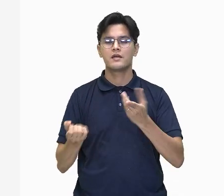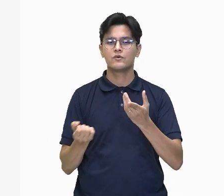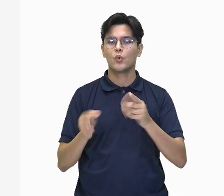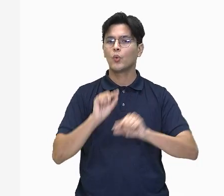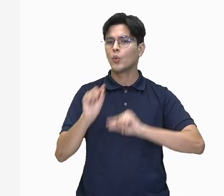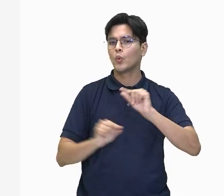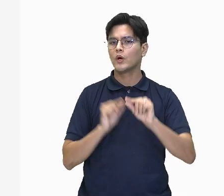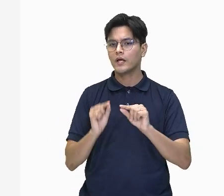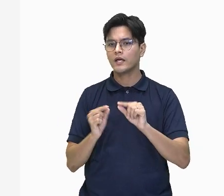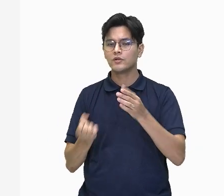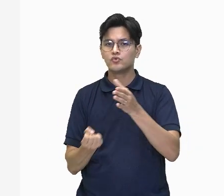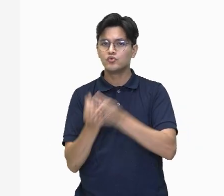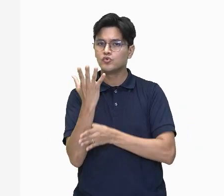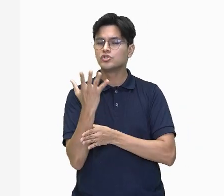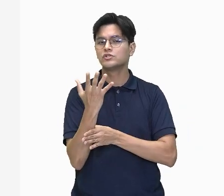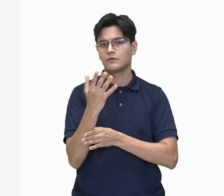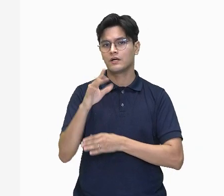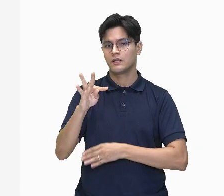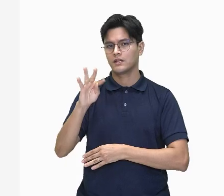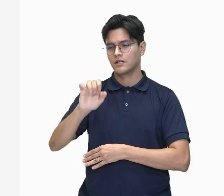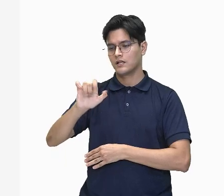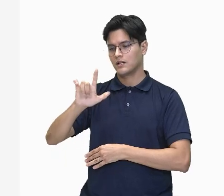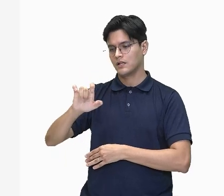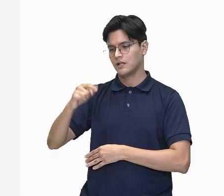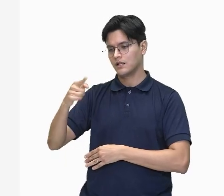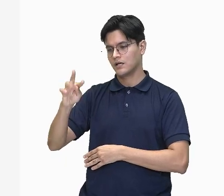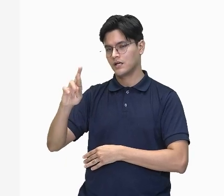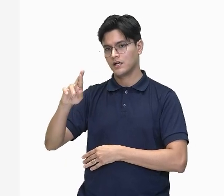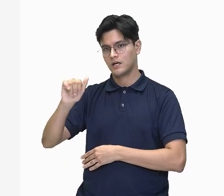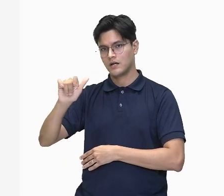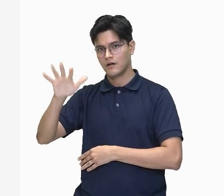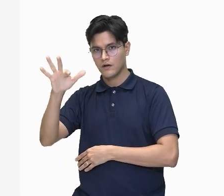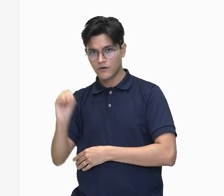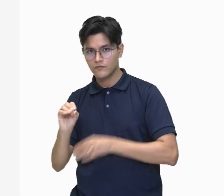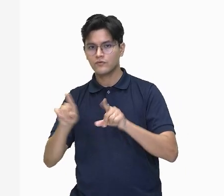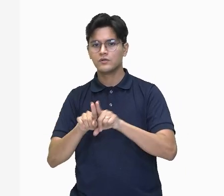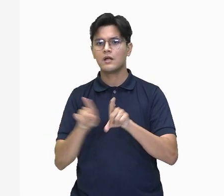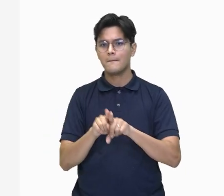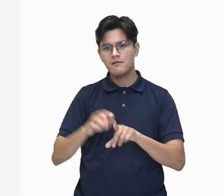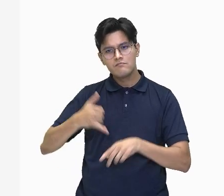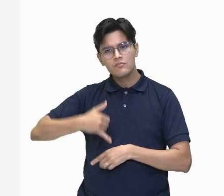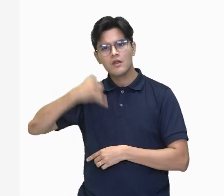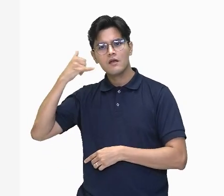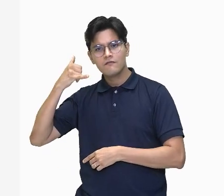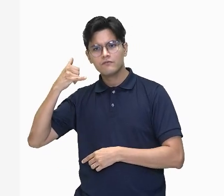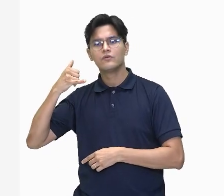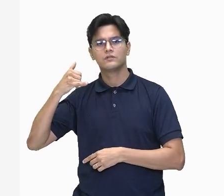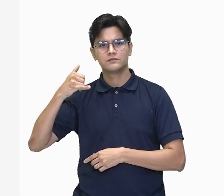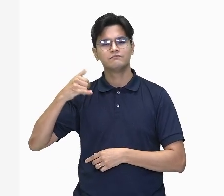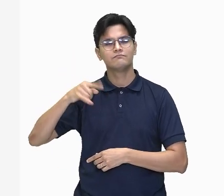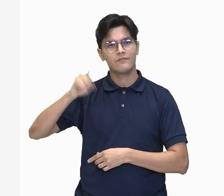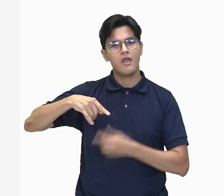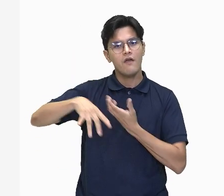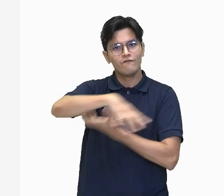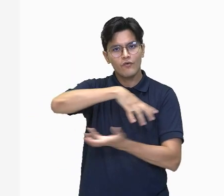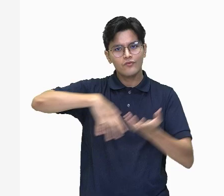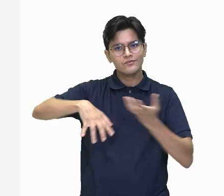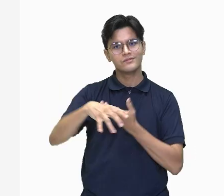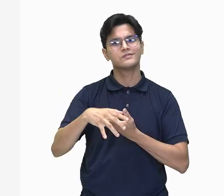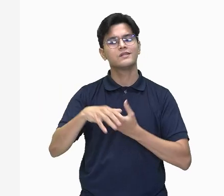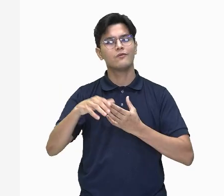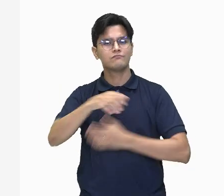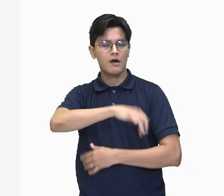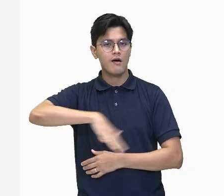linhas telefônicas, que revolucionaram a comunicação à distância, tornando aí essa comunicação, na verdade, à